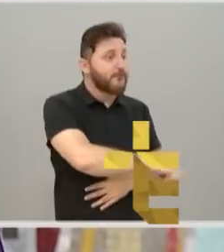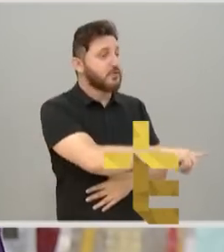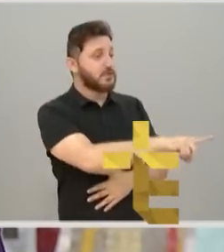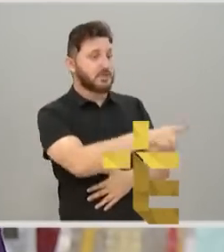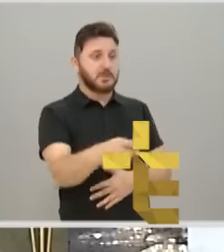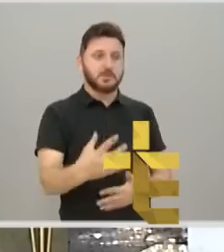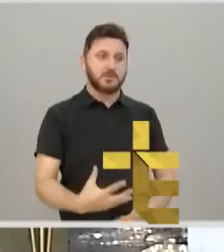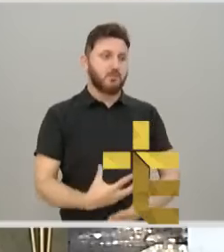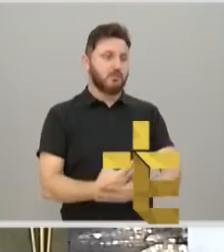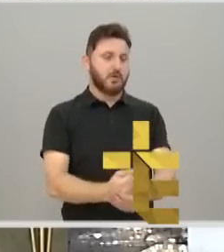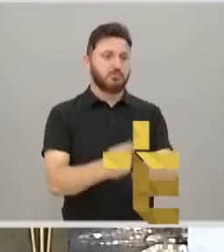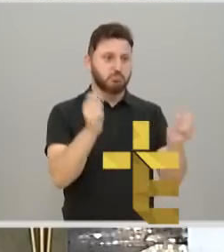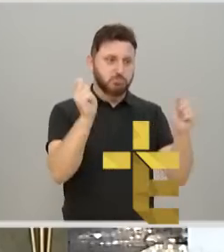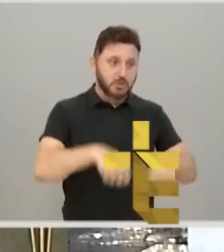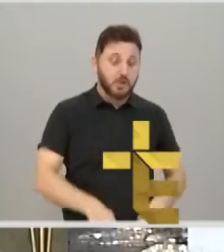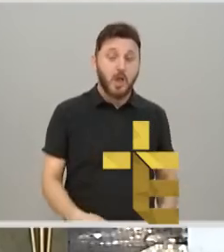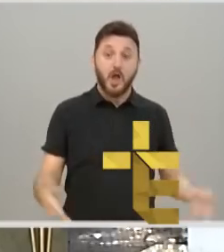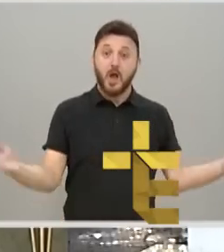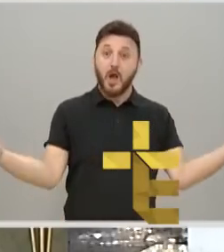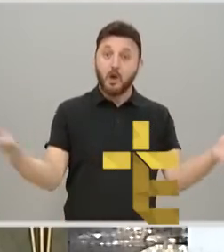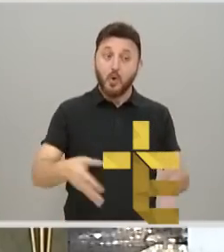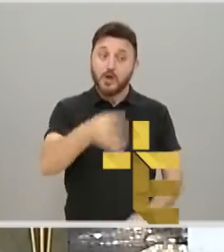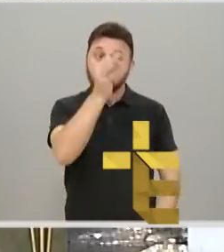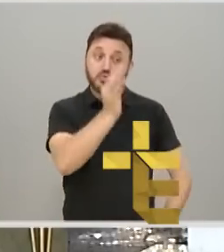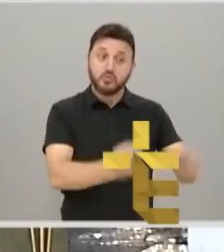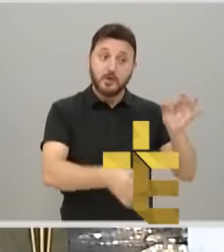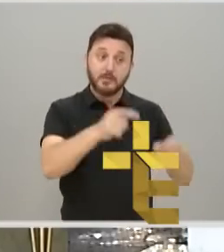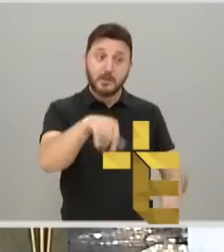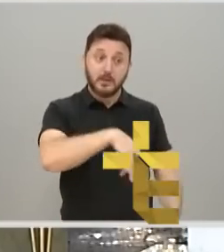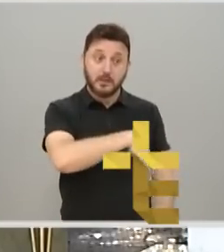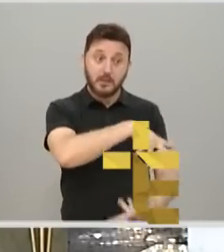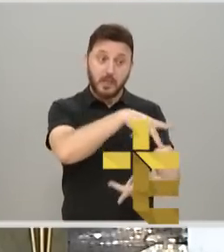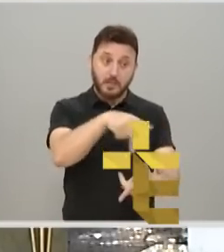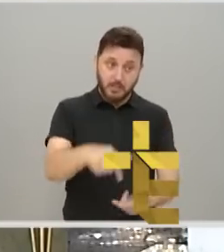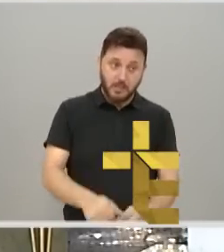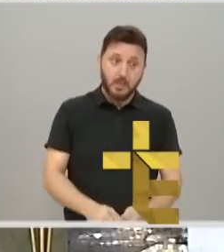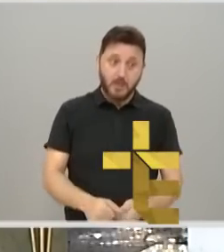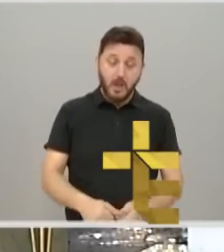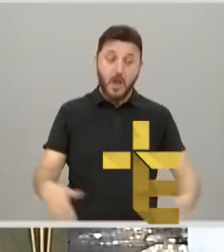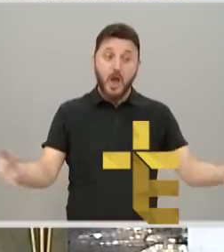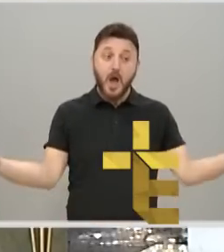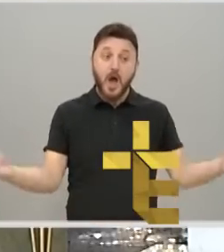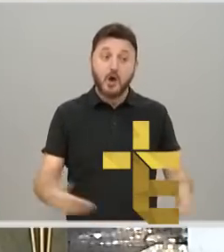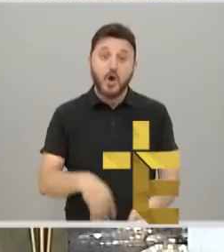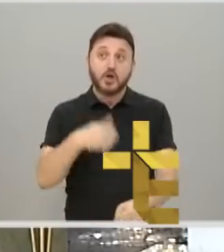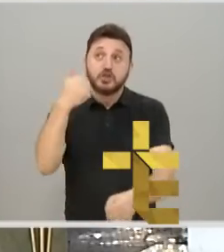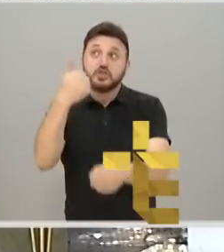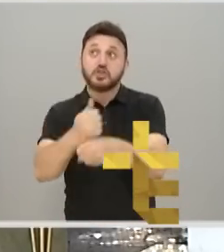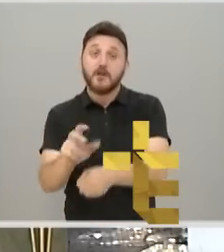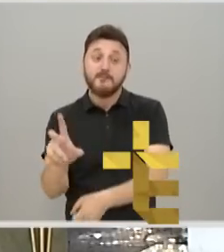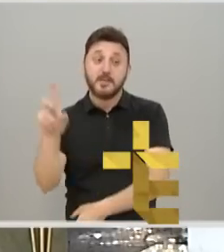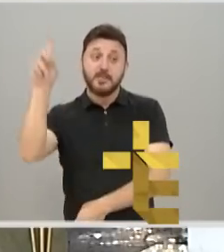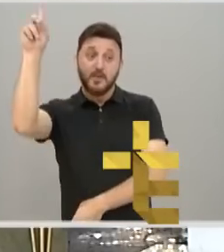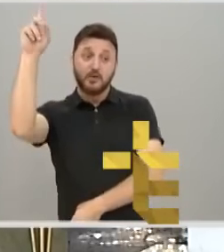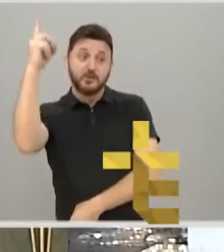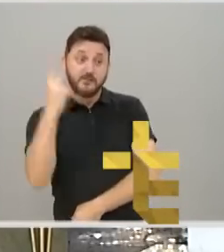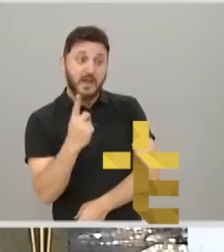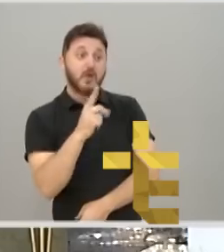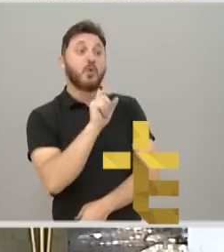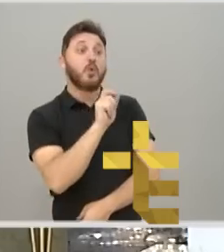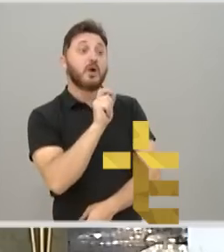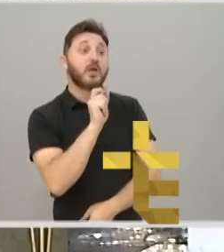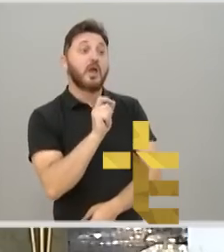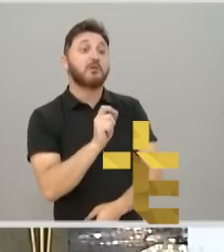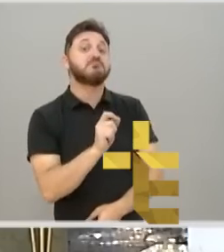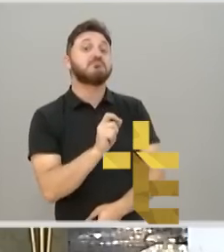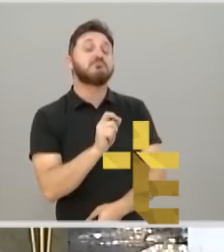vós. É agora o julgamento deste mundo. Agora o chefe deste mundo vai ser expulso,